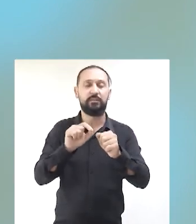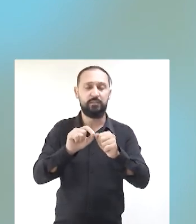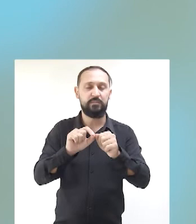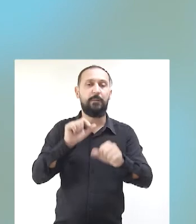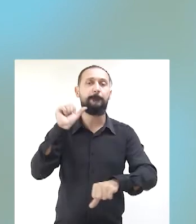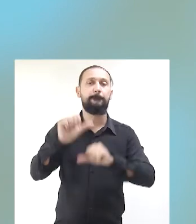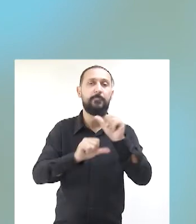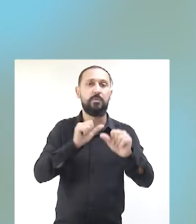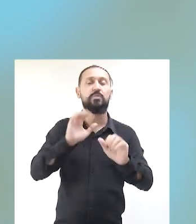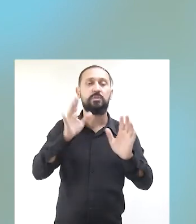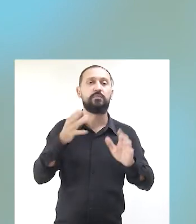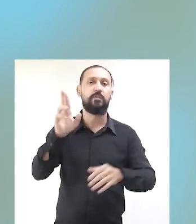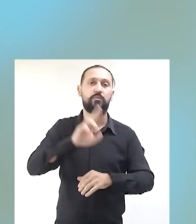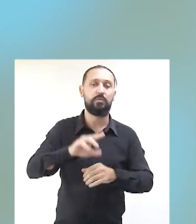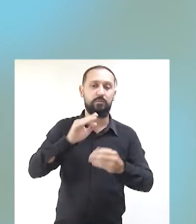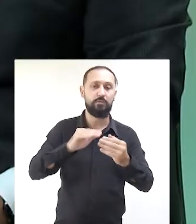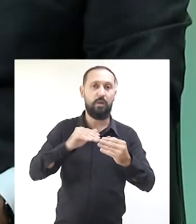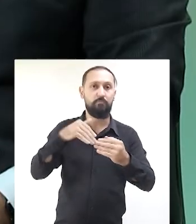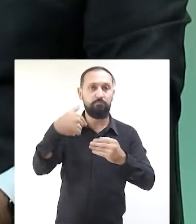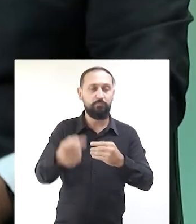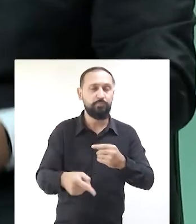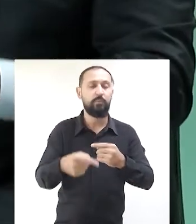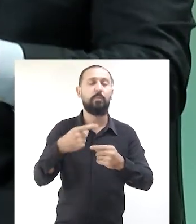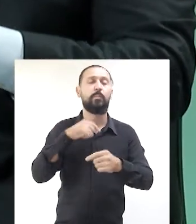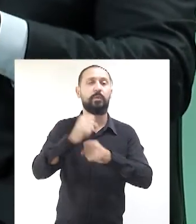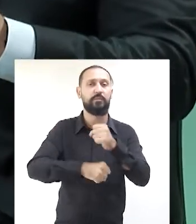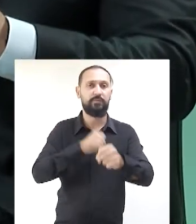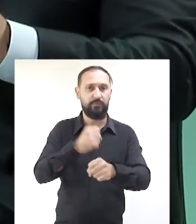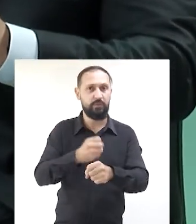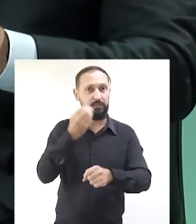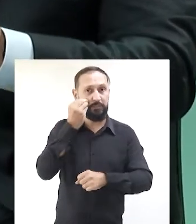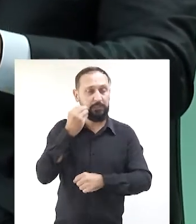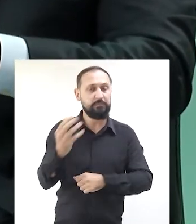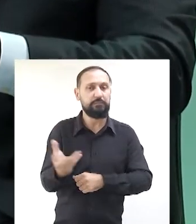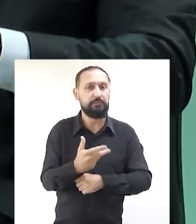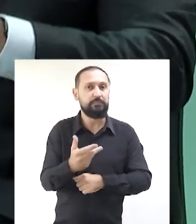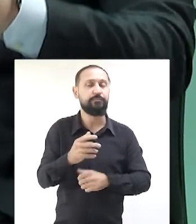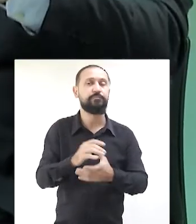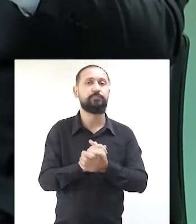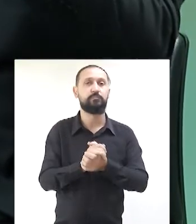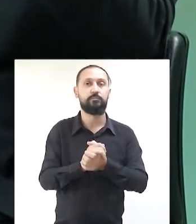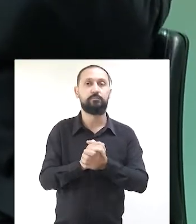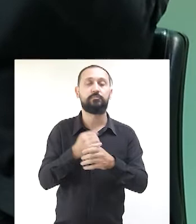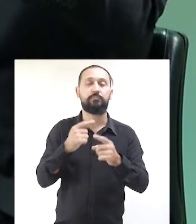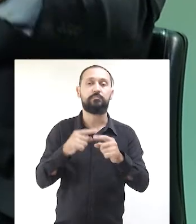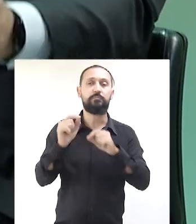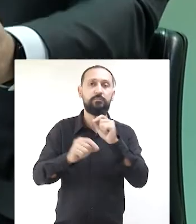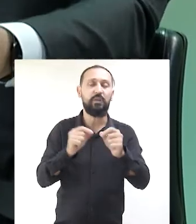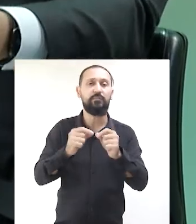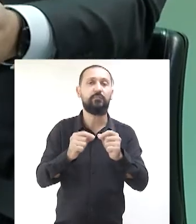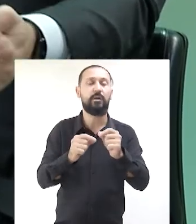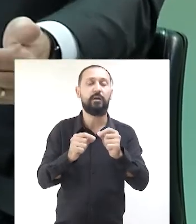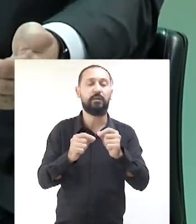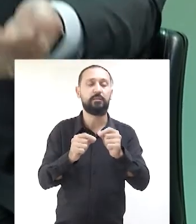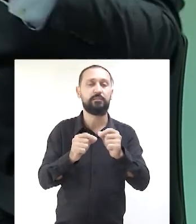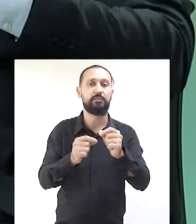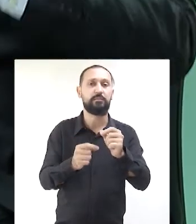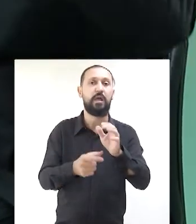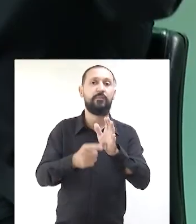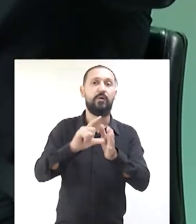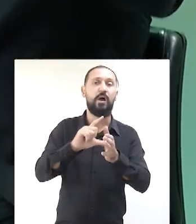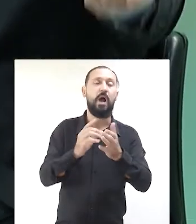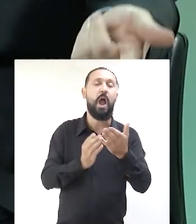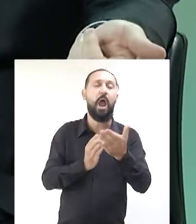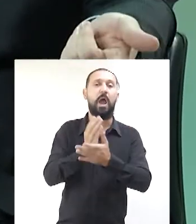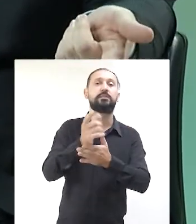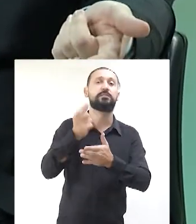com que essa reforma já estivesse valendo para o ano que vem. Eles tentaram, na verdade, acelerar esse processo, né, justamente para que ela fosse aprovada 1 ano